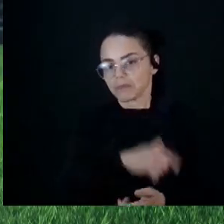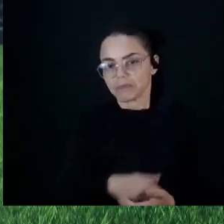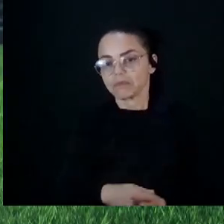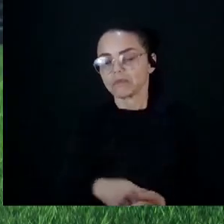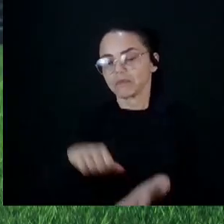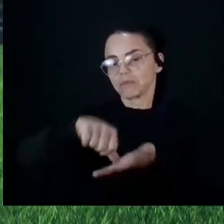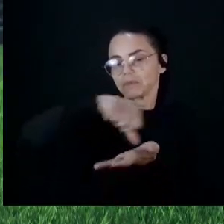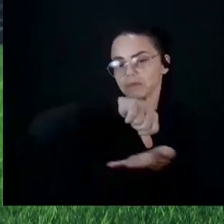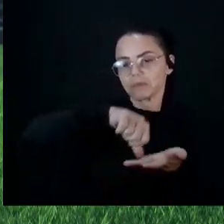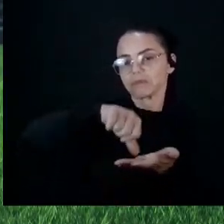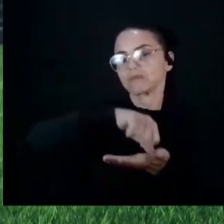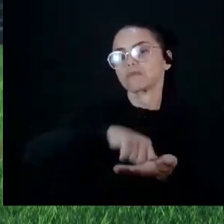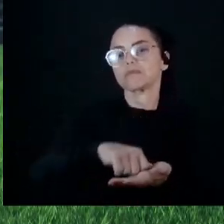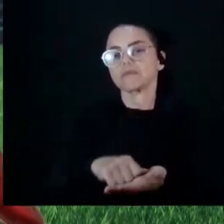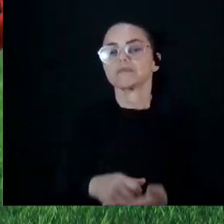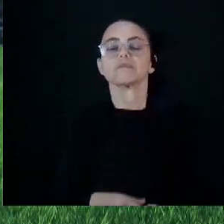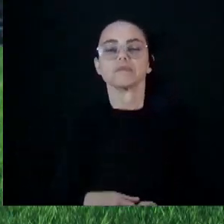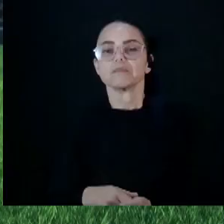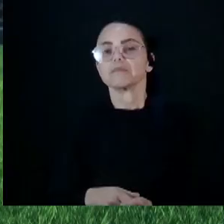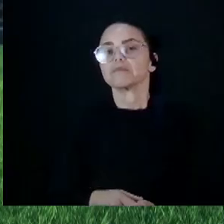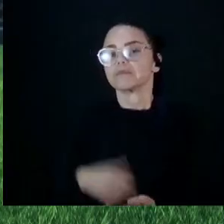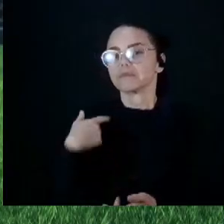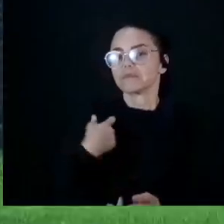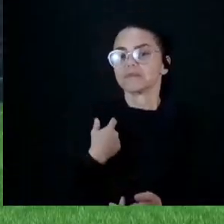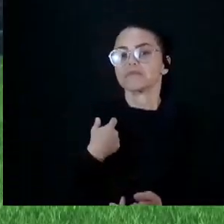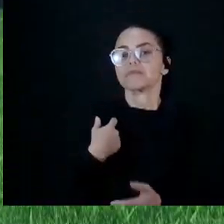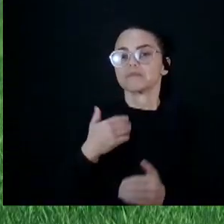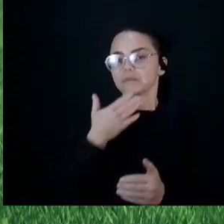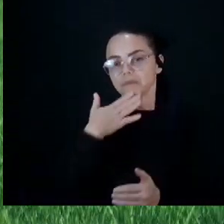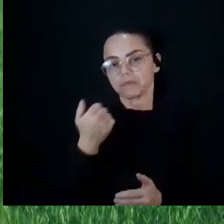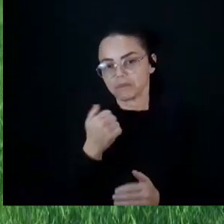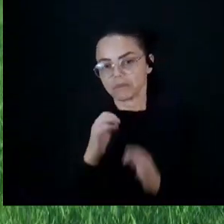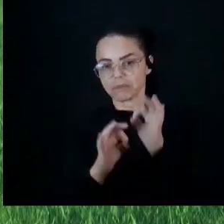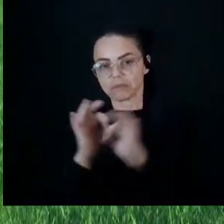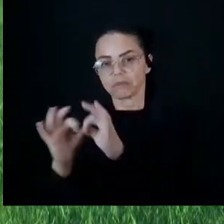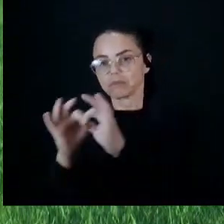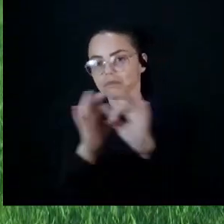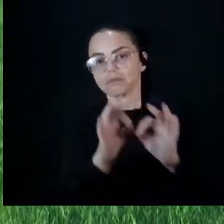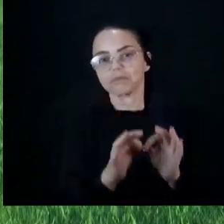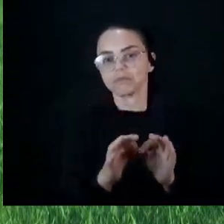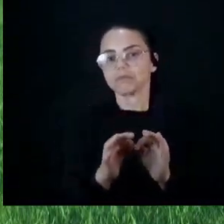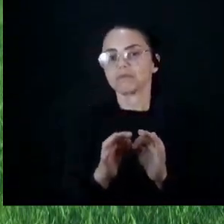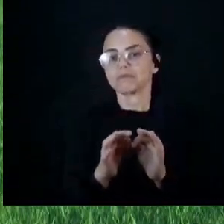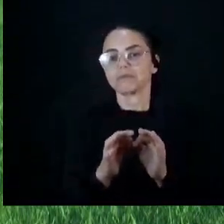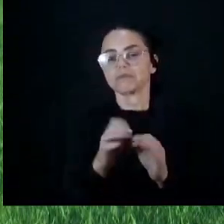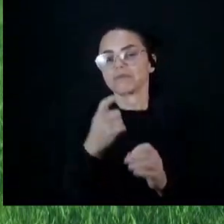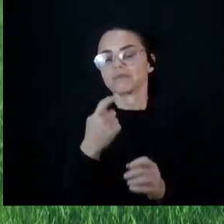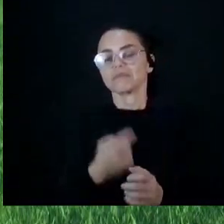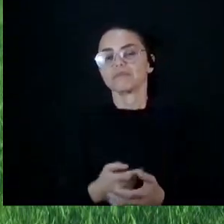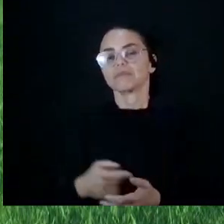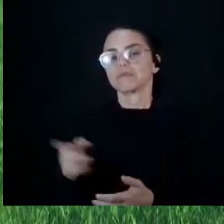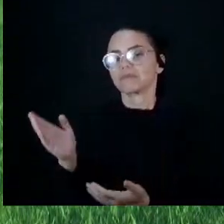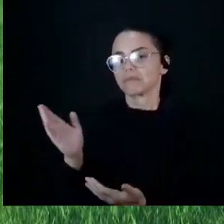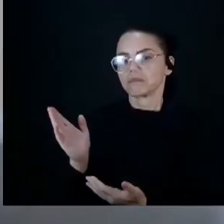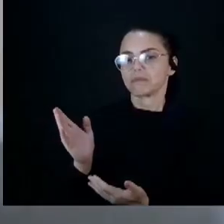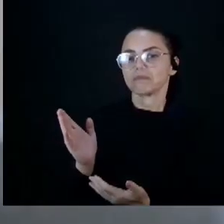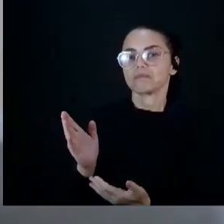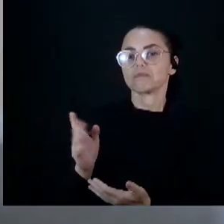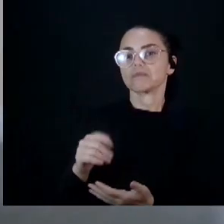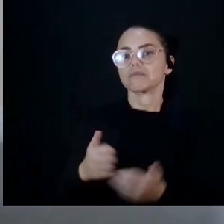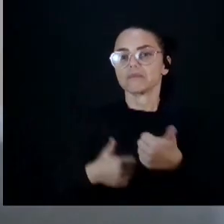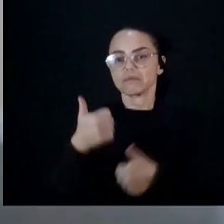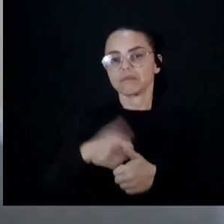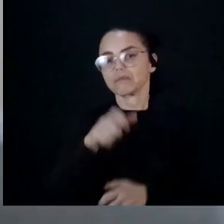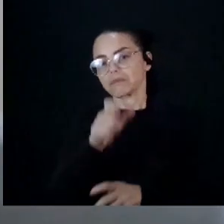pontos específicos e aí reconstruir com base nesse esqueleto todo o resto do jogador, né? E aí tendo um